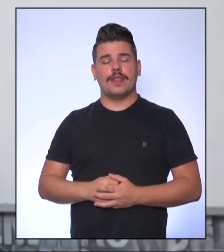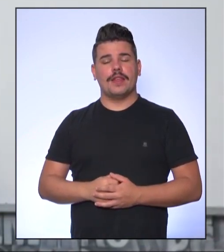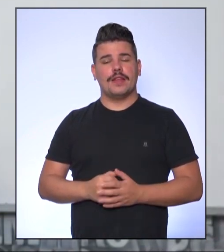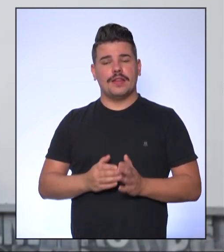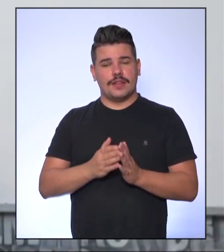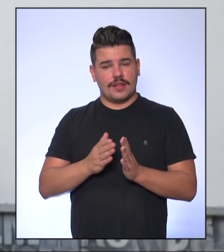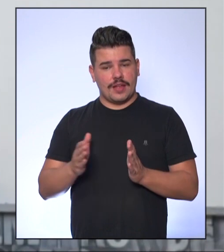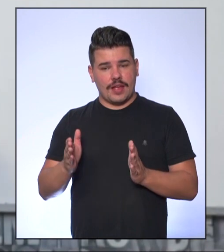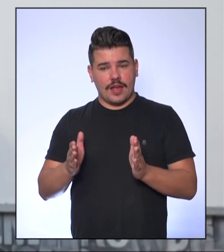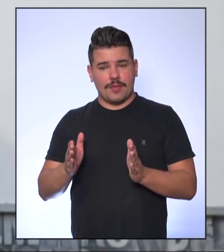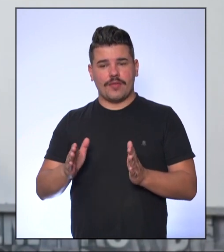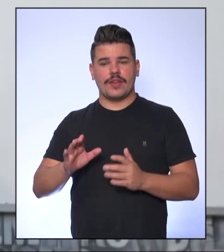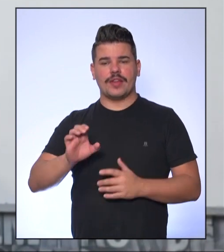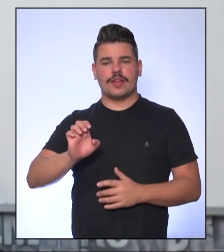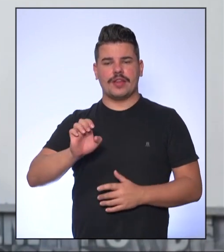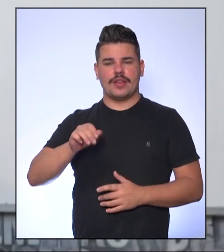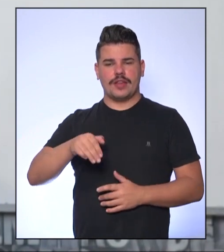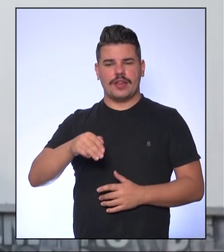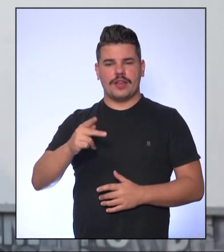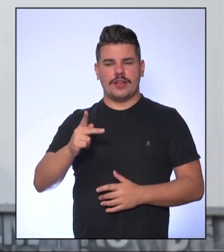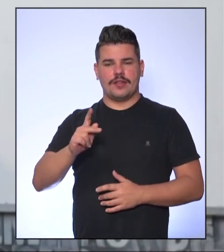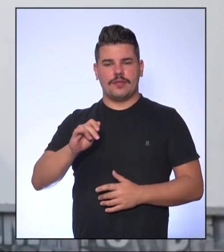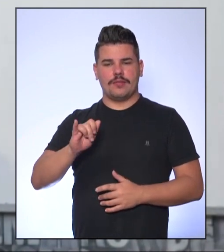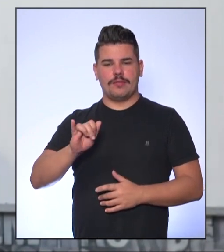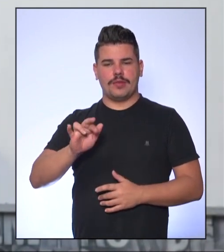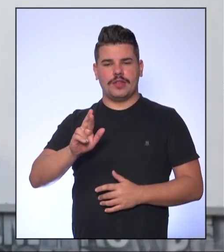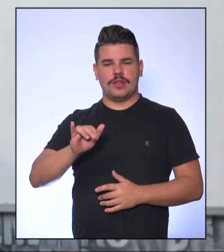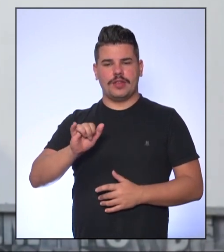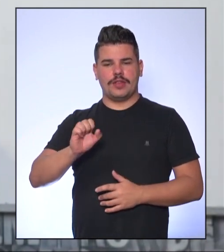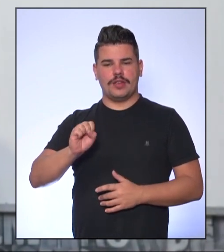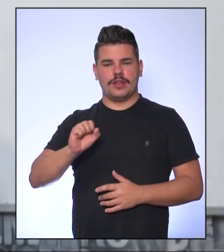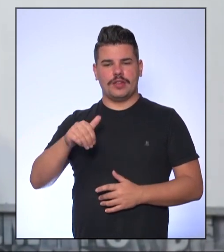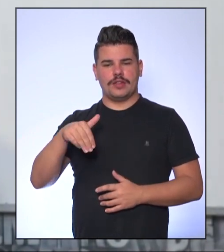empirismo. Empirismo, eu tenho aqui a